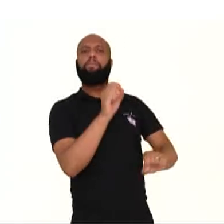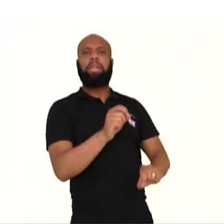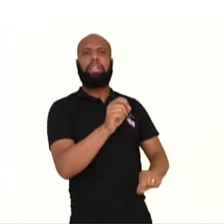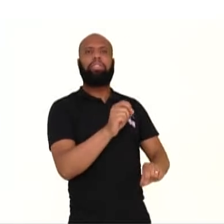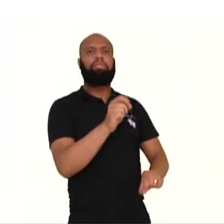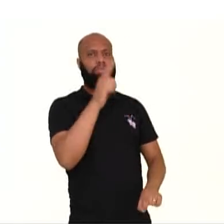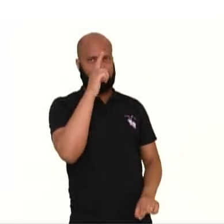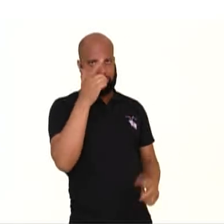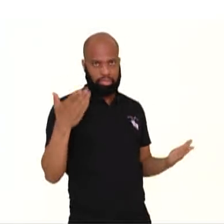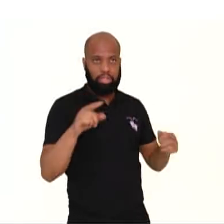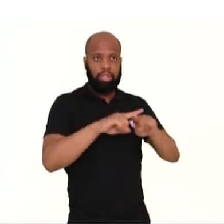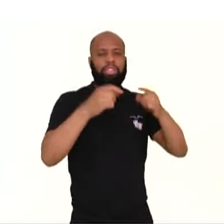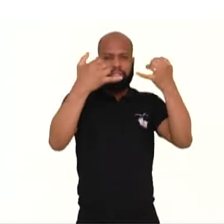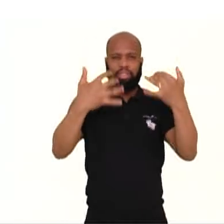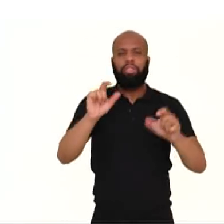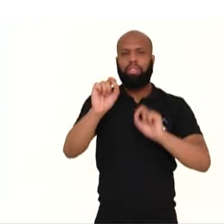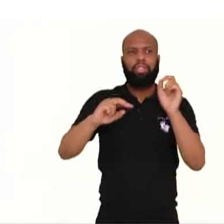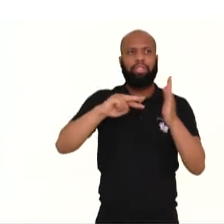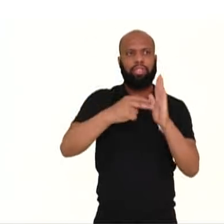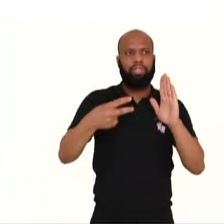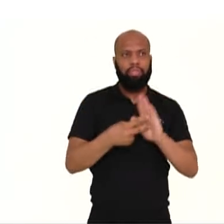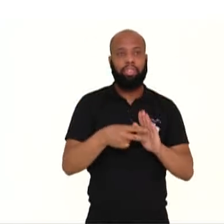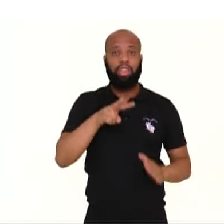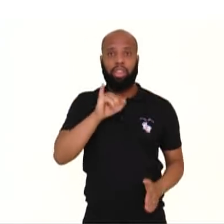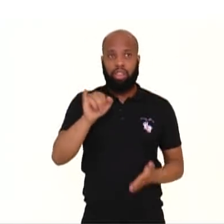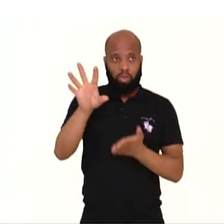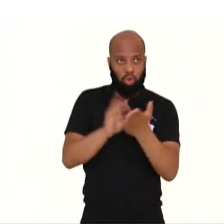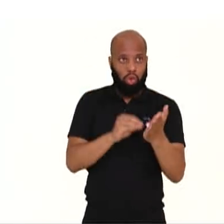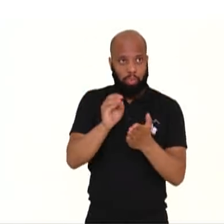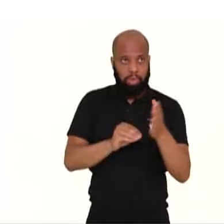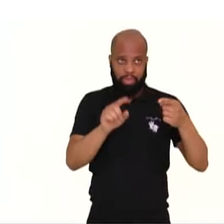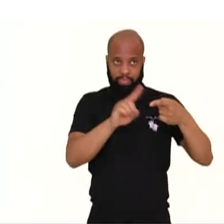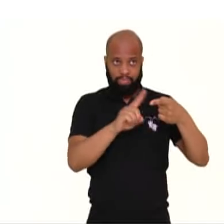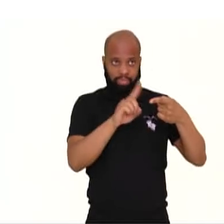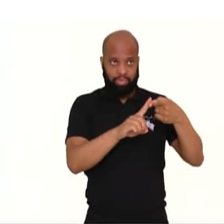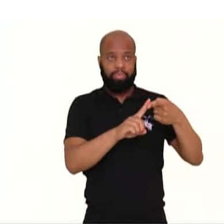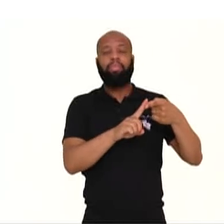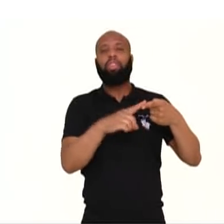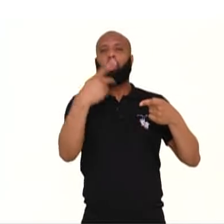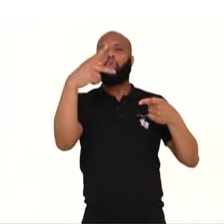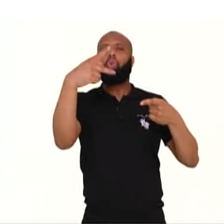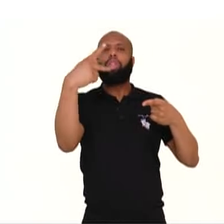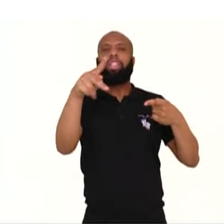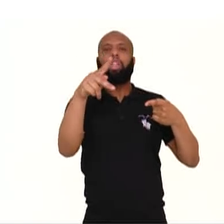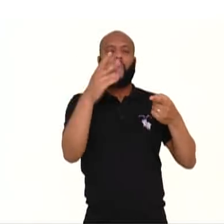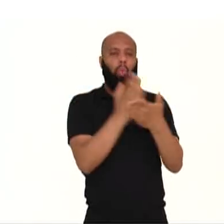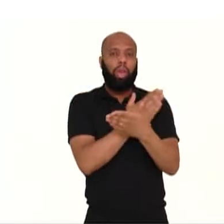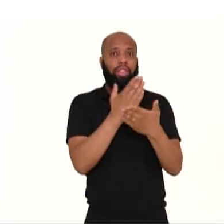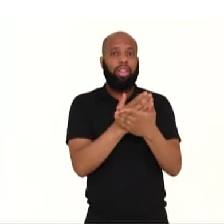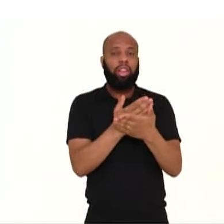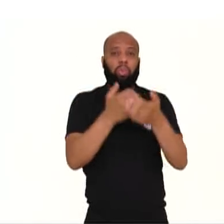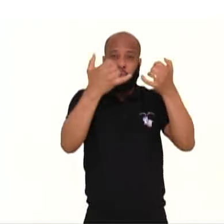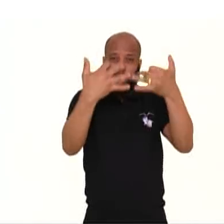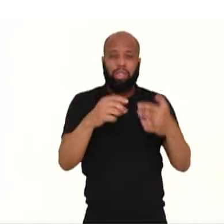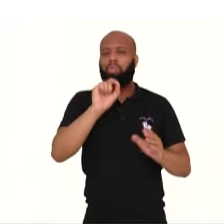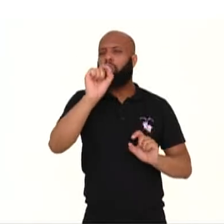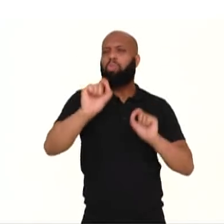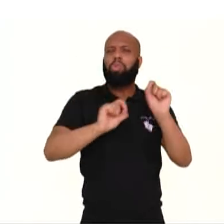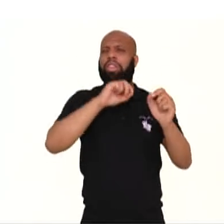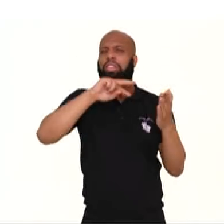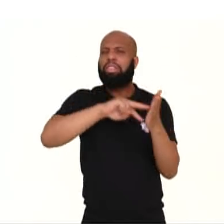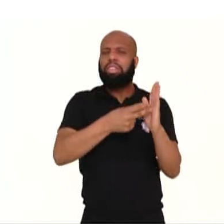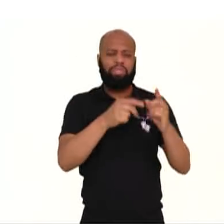o que significam as expressões. Então você vai anotar lá a letra A e no teu caderno vai escrever o que significa calcanhar